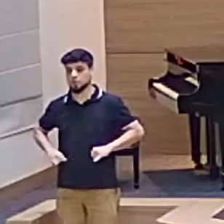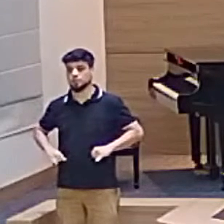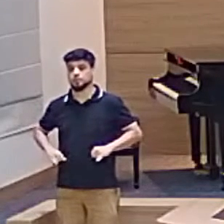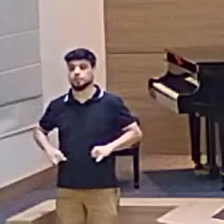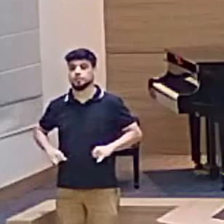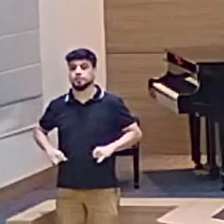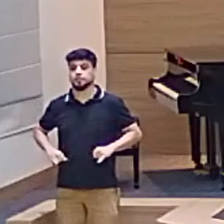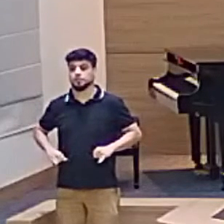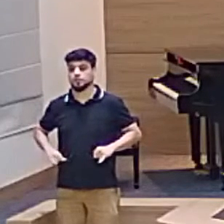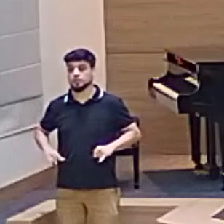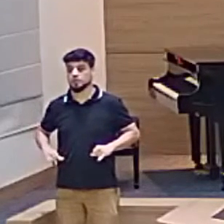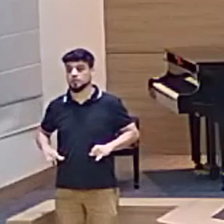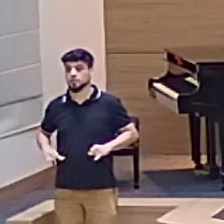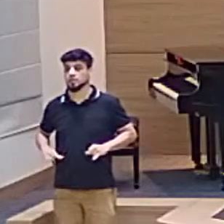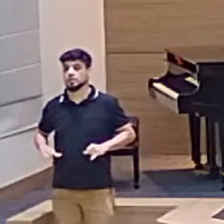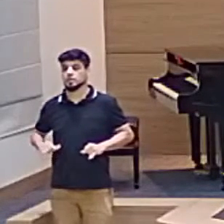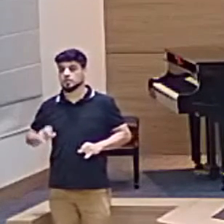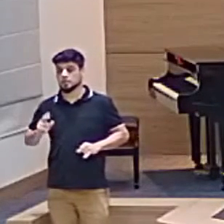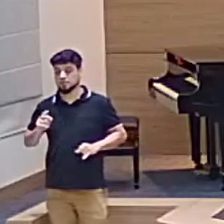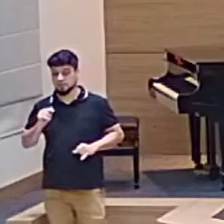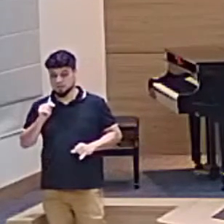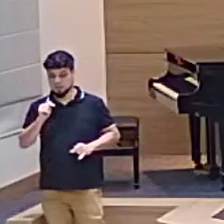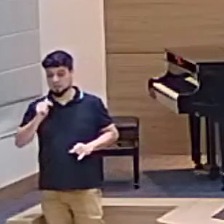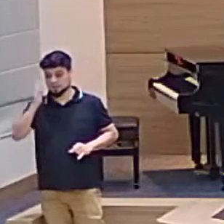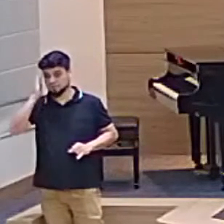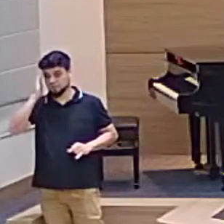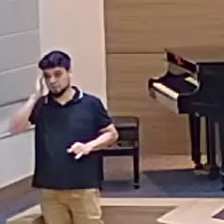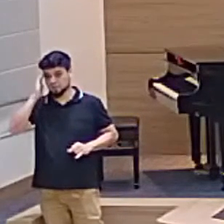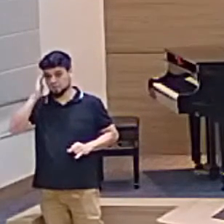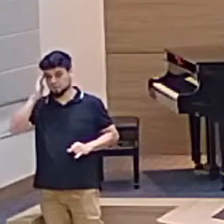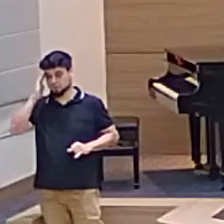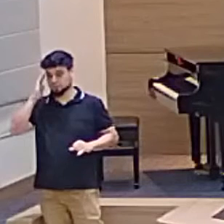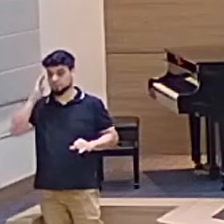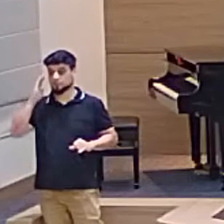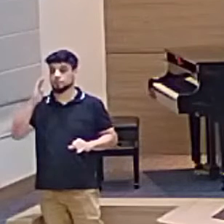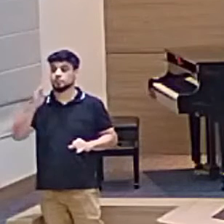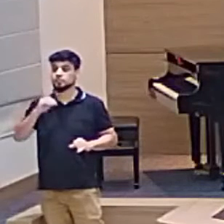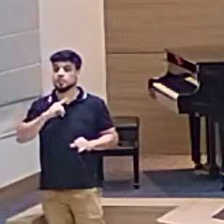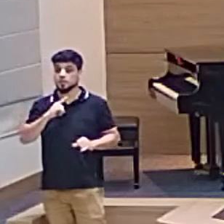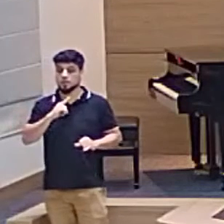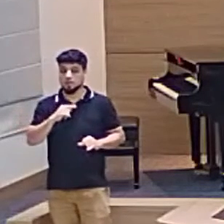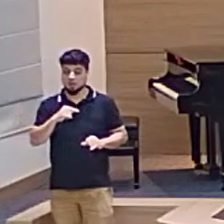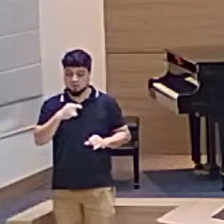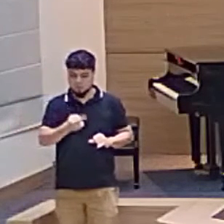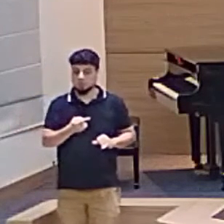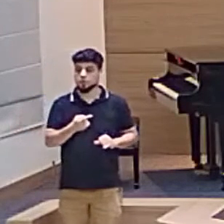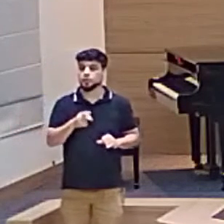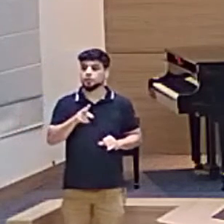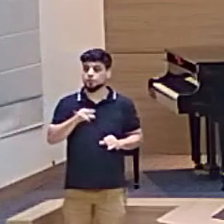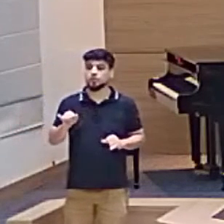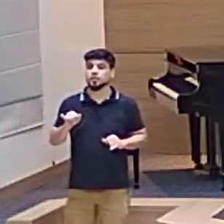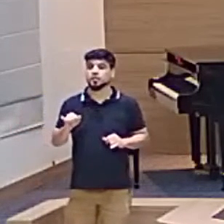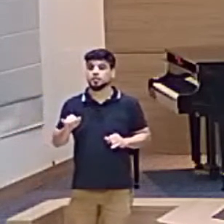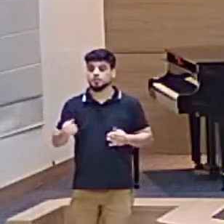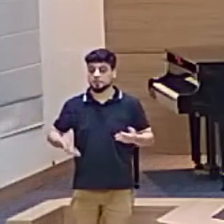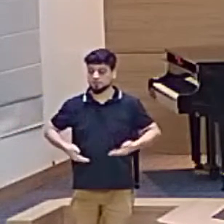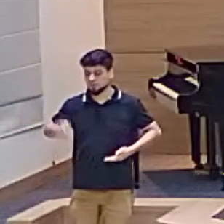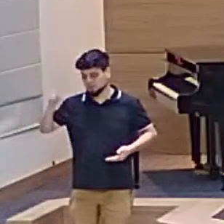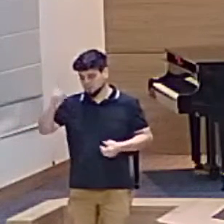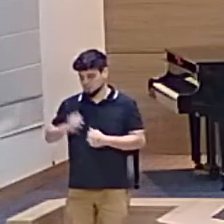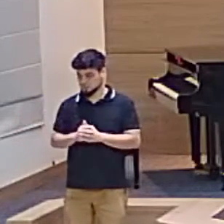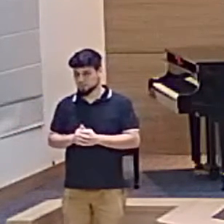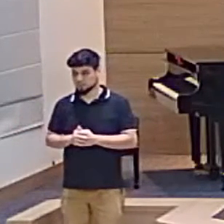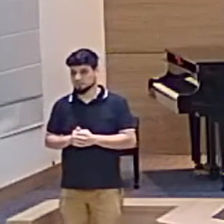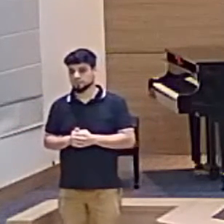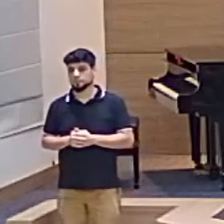minha vai continuar servindo a Deus e nós temos algumas gerações já viu aquela história aqui o avô constrói ou o